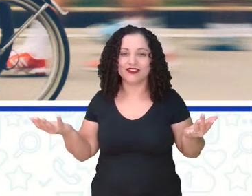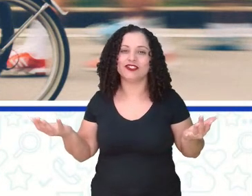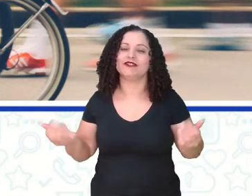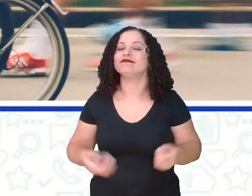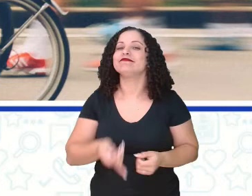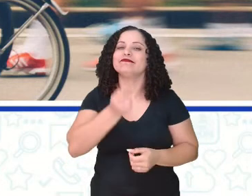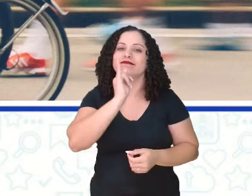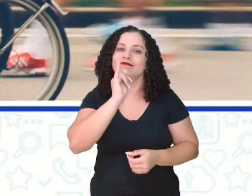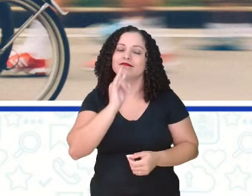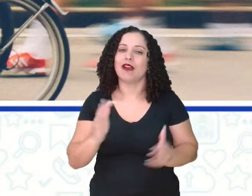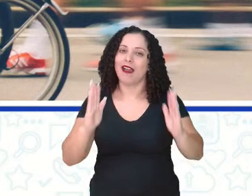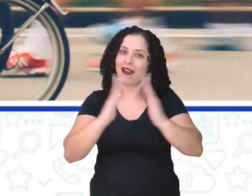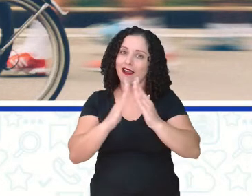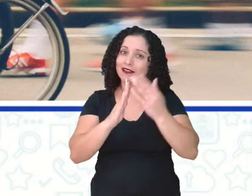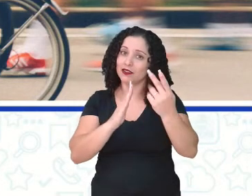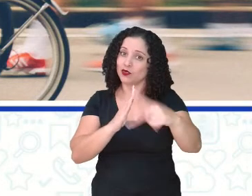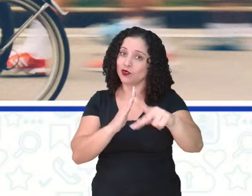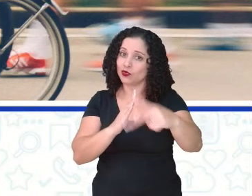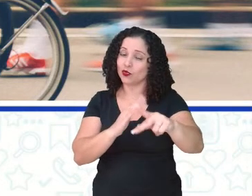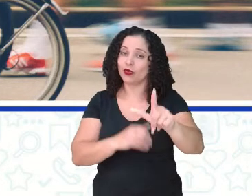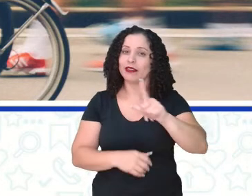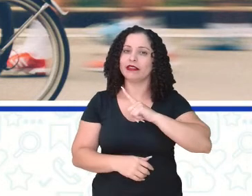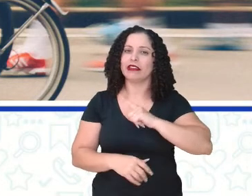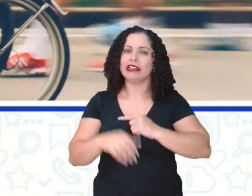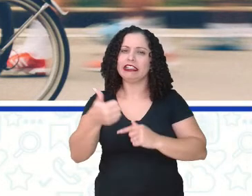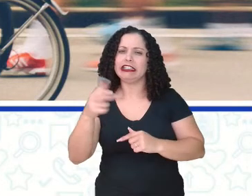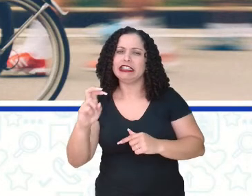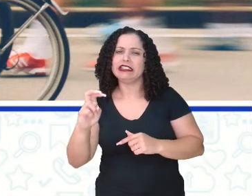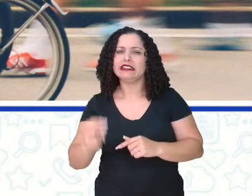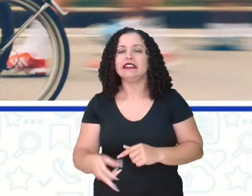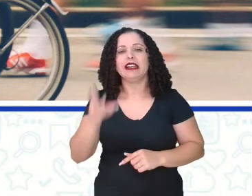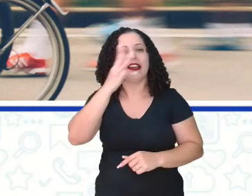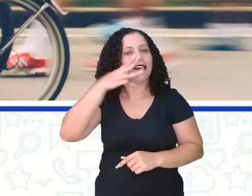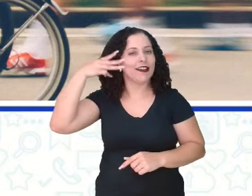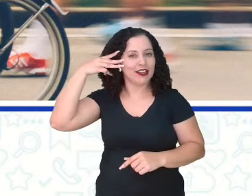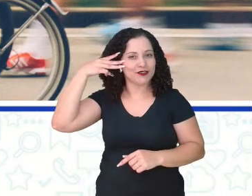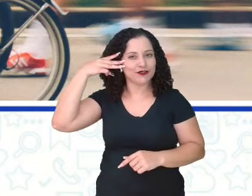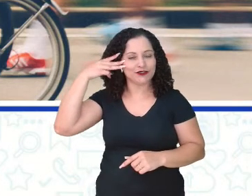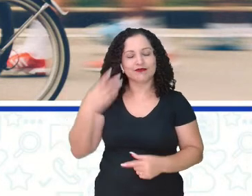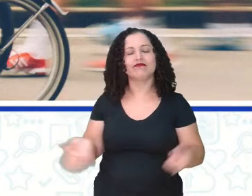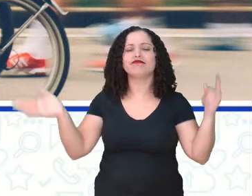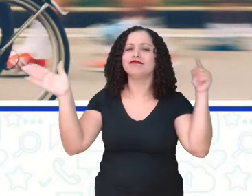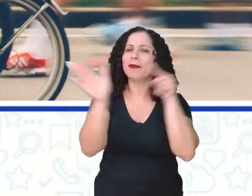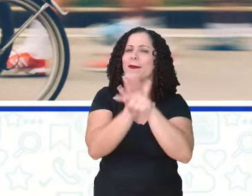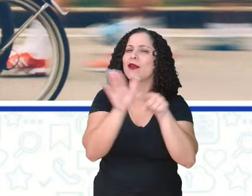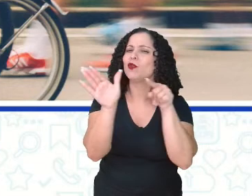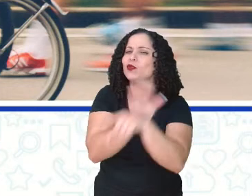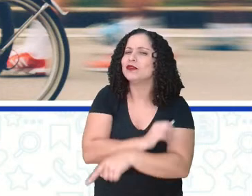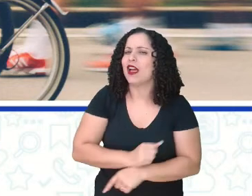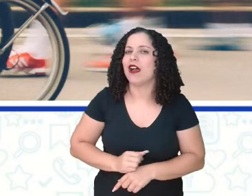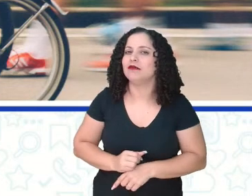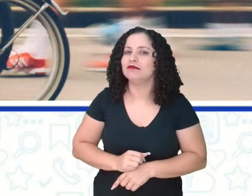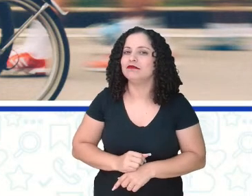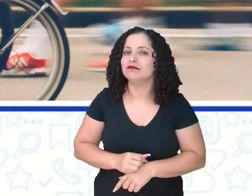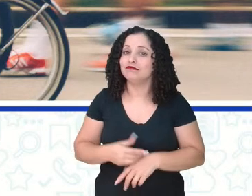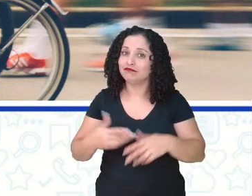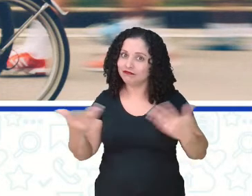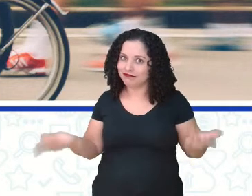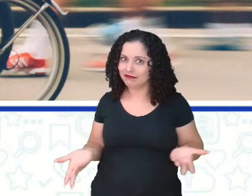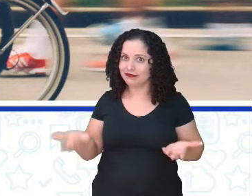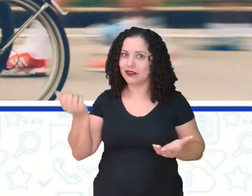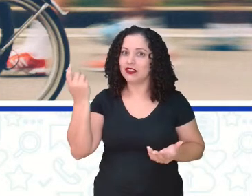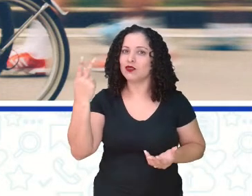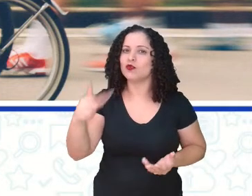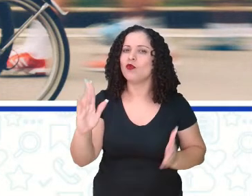a sua casa tem 15 gatinhos. E aí eu vou perguntar, how many cats are